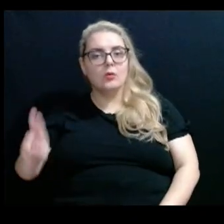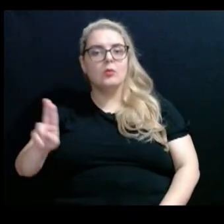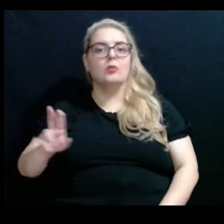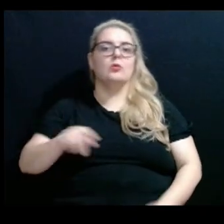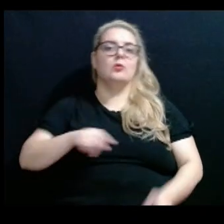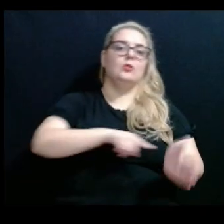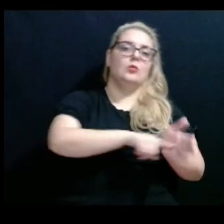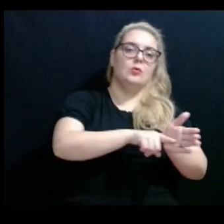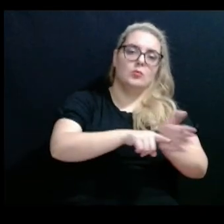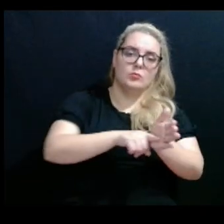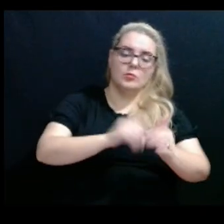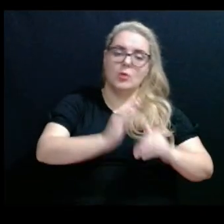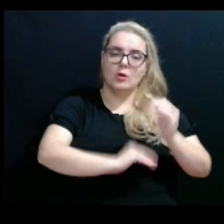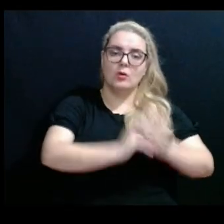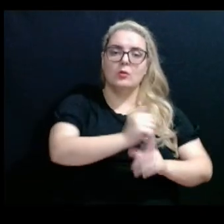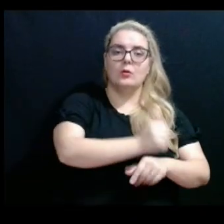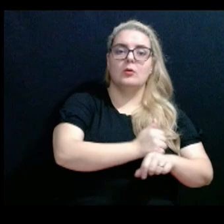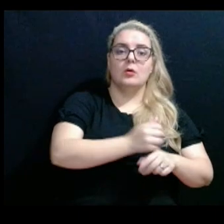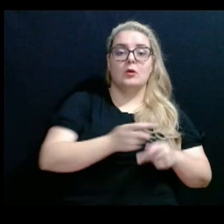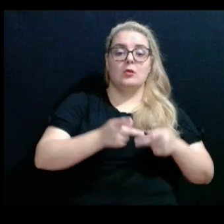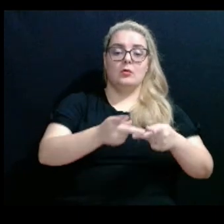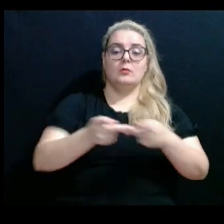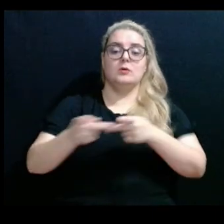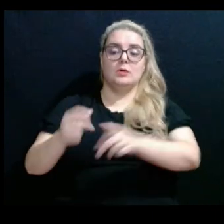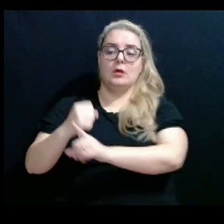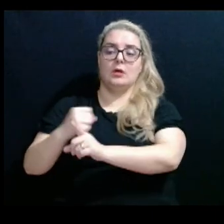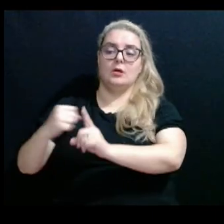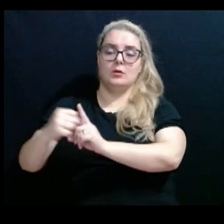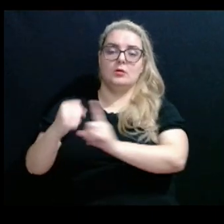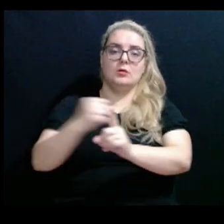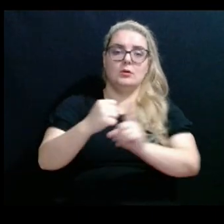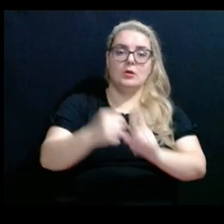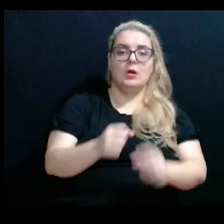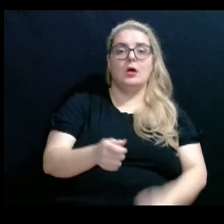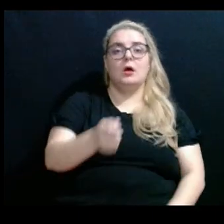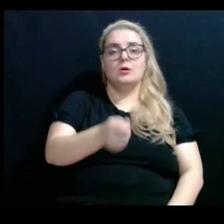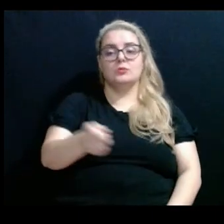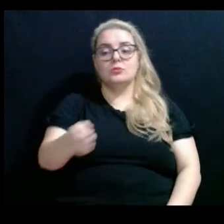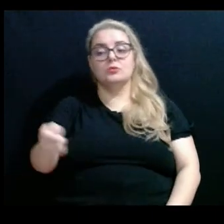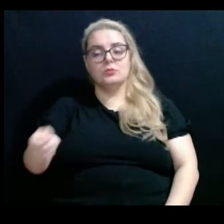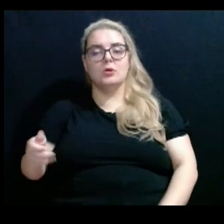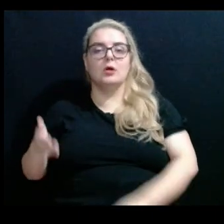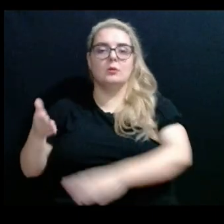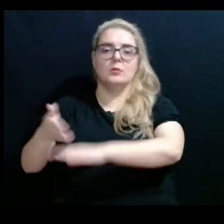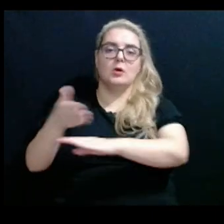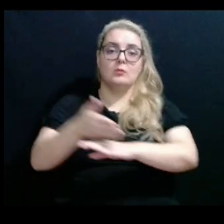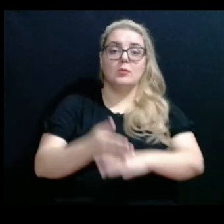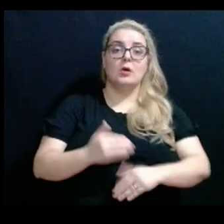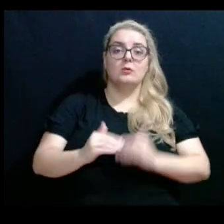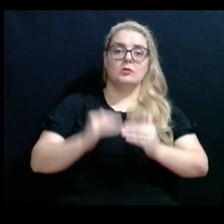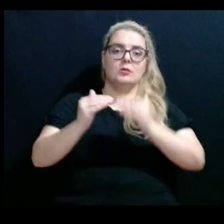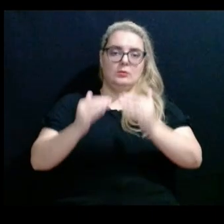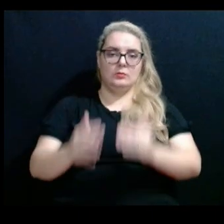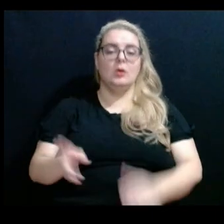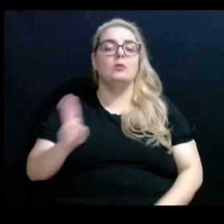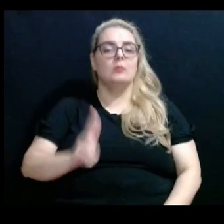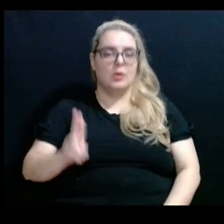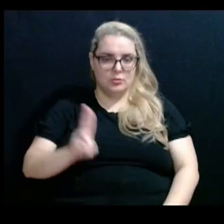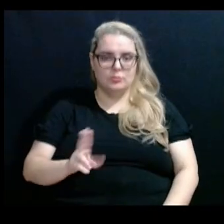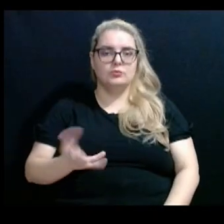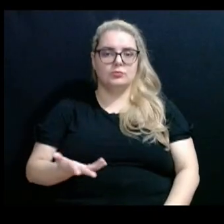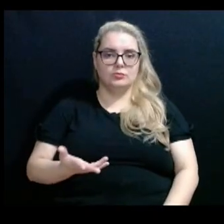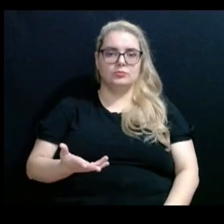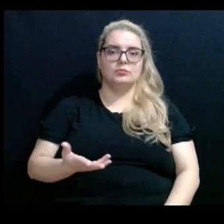pesquisadores, visitado associações e tentado construir os elementos necessários para a implementação dessas